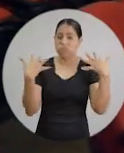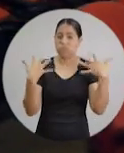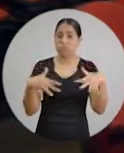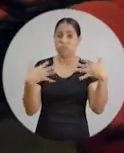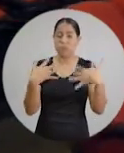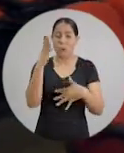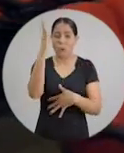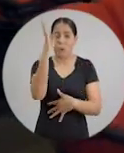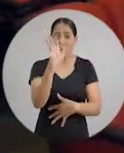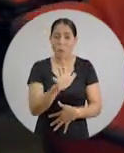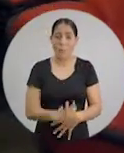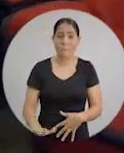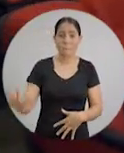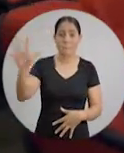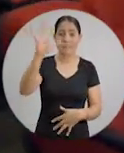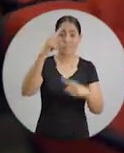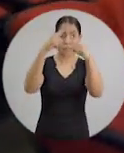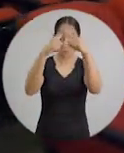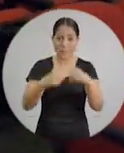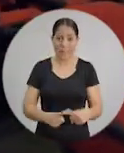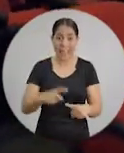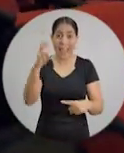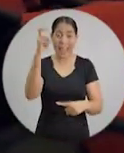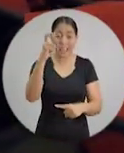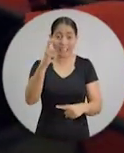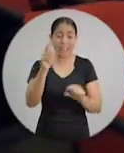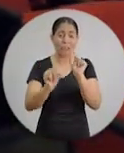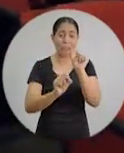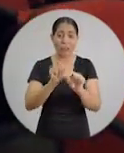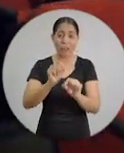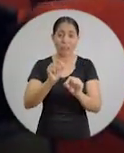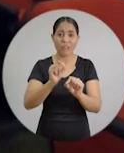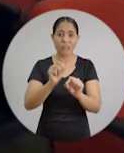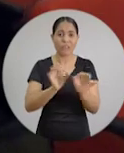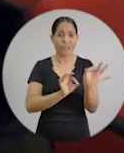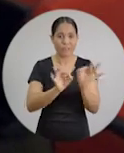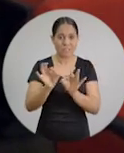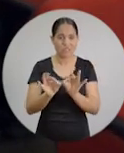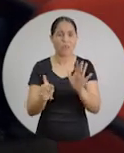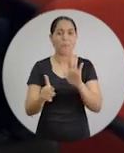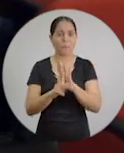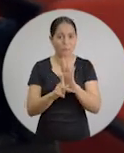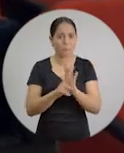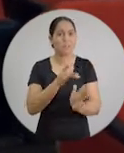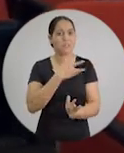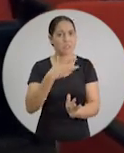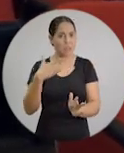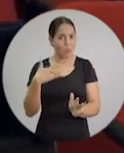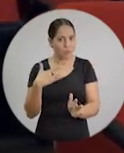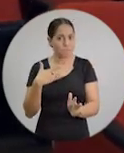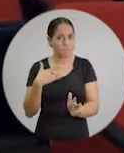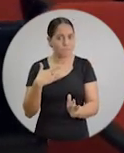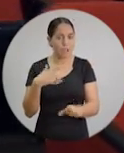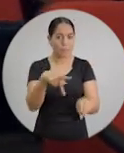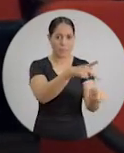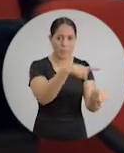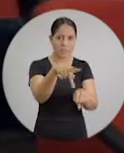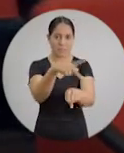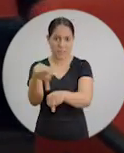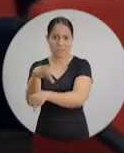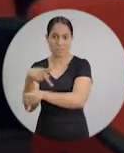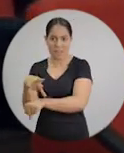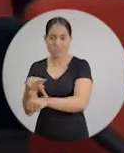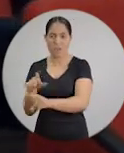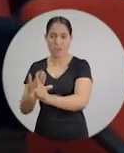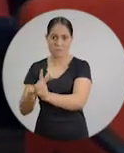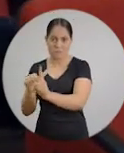alarmantes que o Brasil hoje ocupa a 5ª posição, segundo dados da Organização Mundial de Saúde, em relação aos países